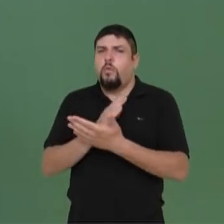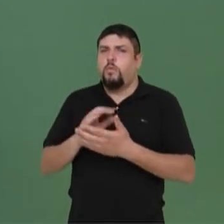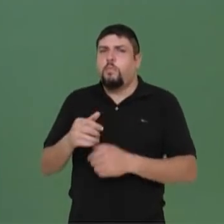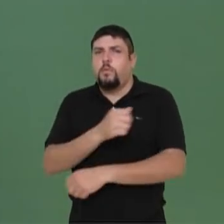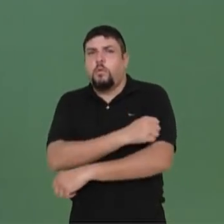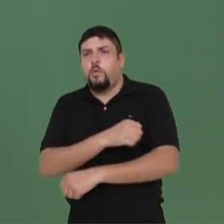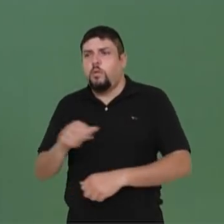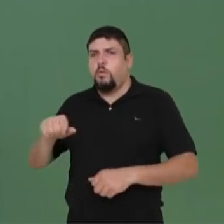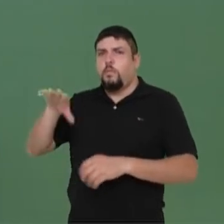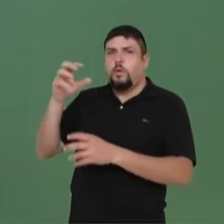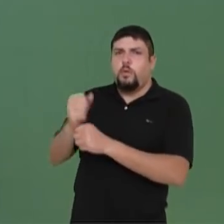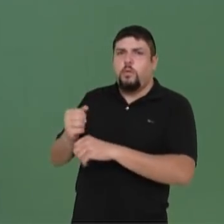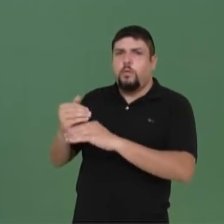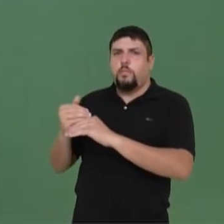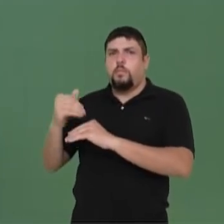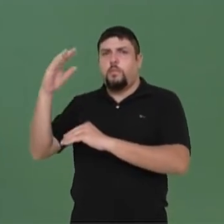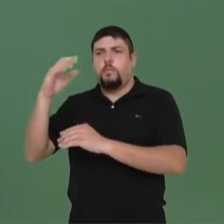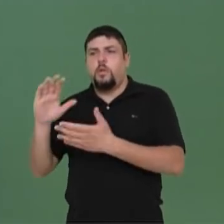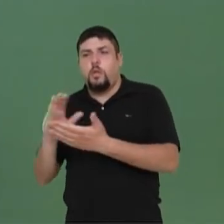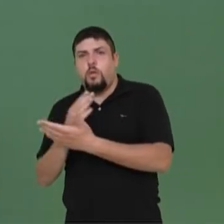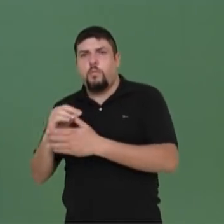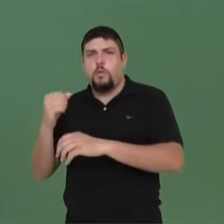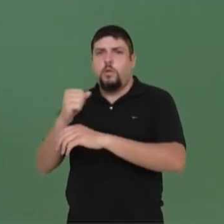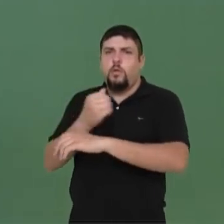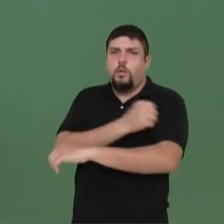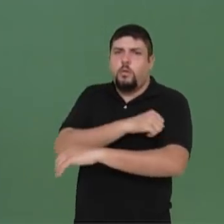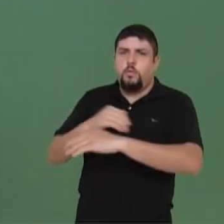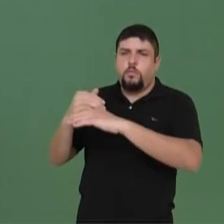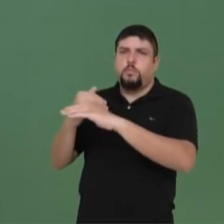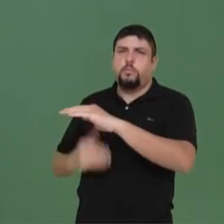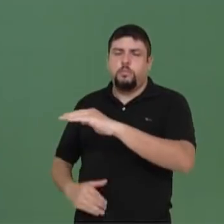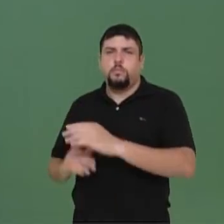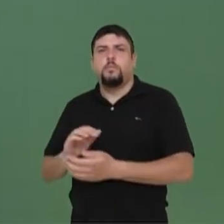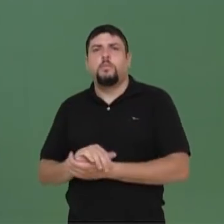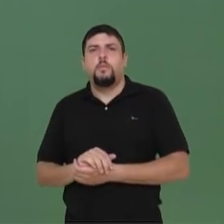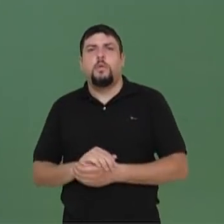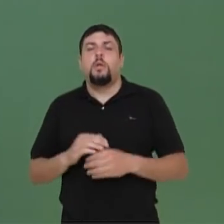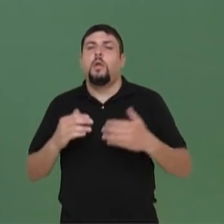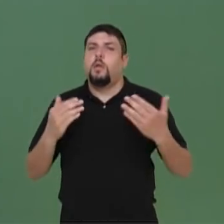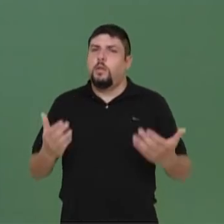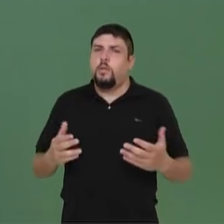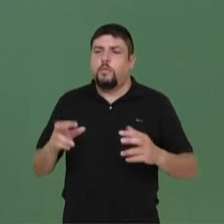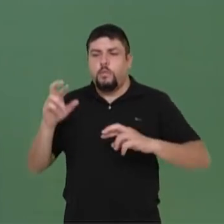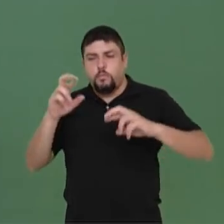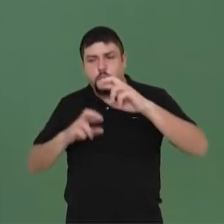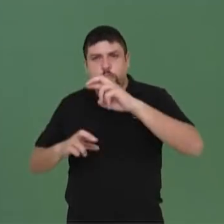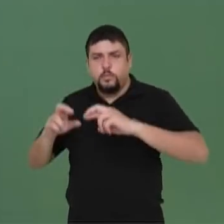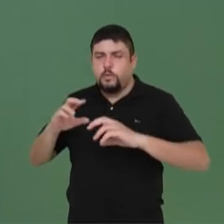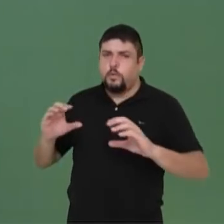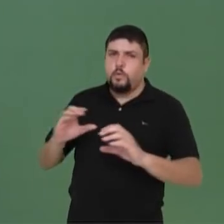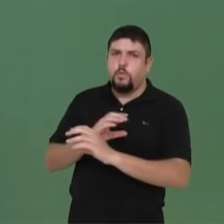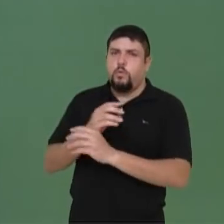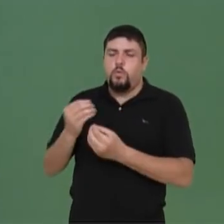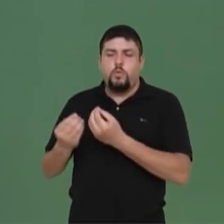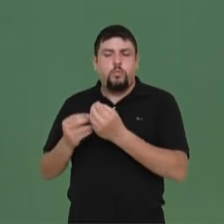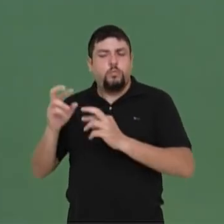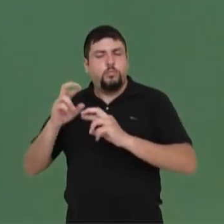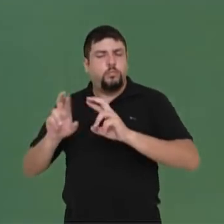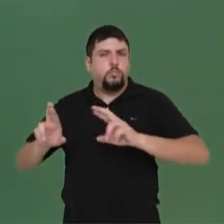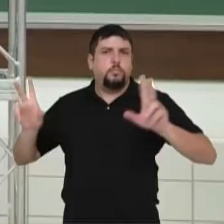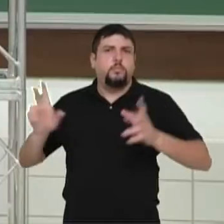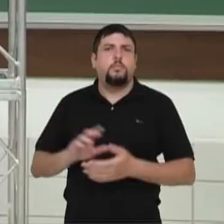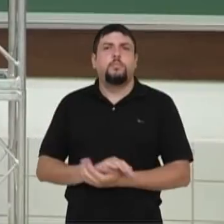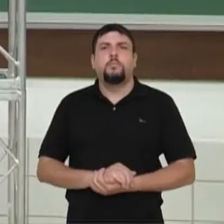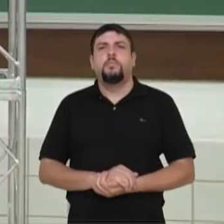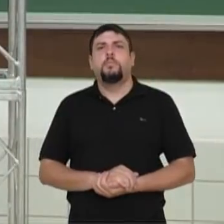outros casos menos alunos acima da média. E daí a gente tem que analisar as conclusões de uma maneira um pouco diferente. Tá